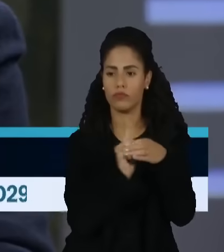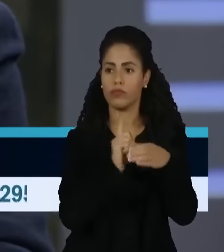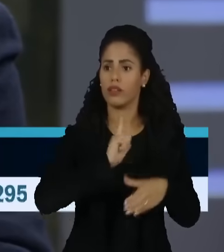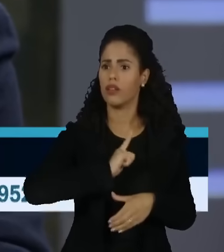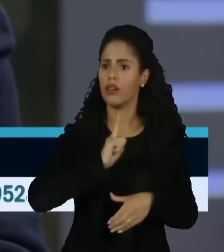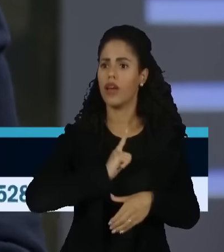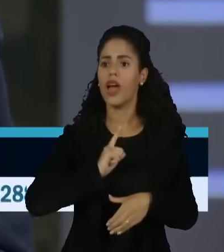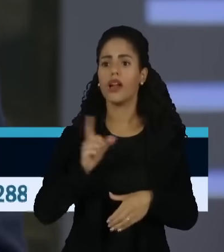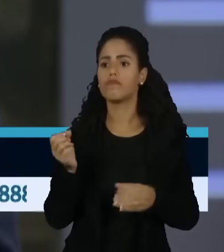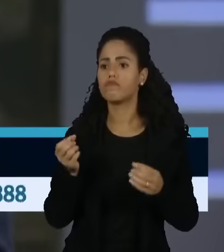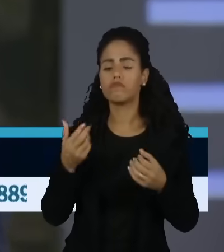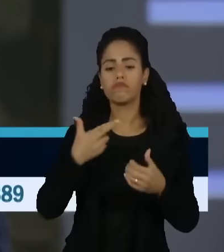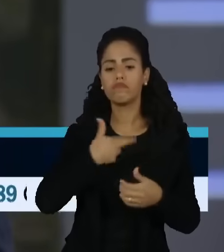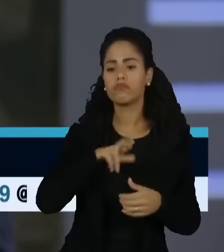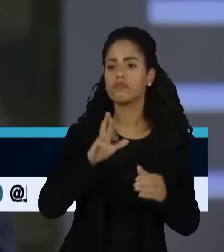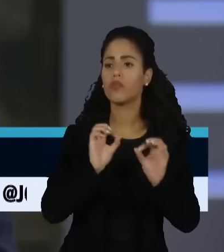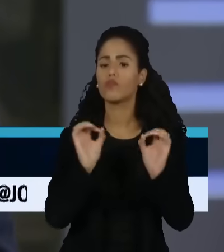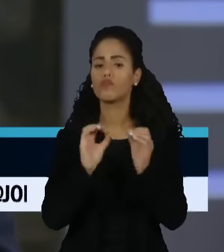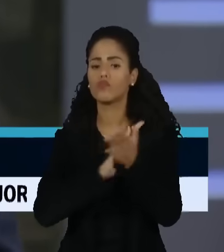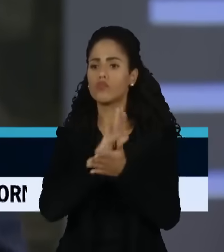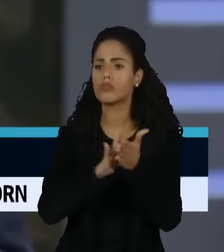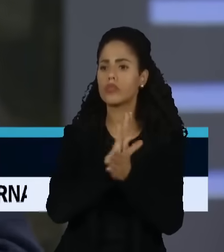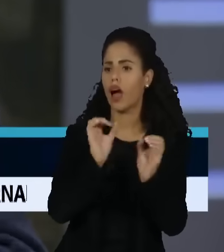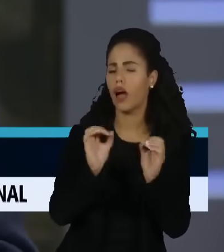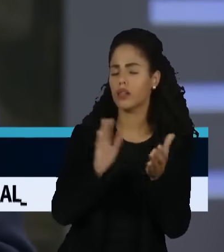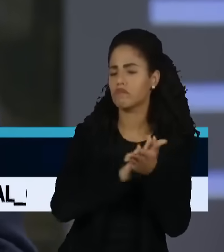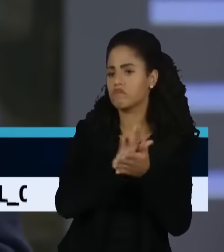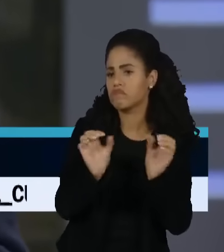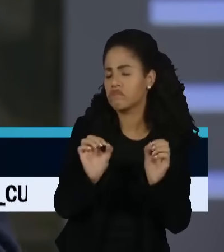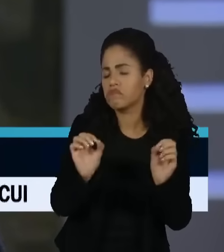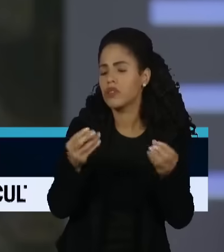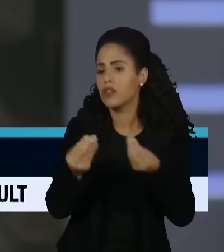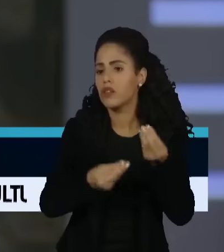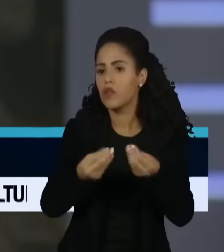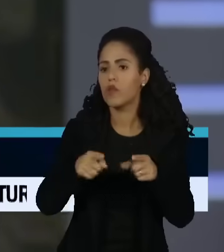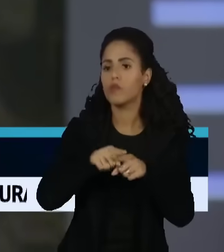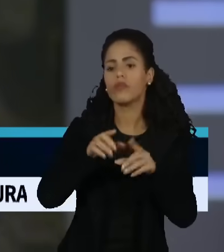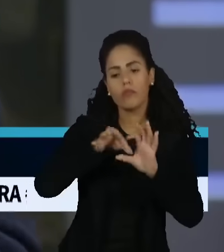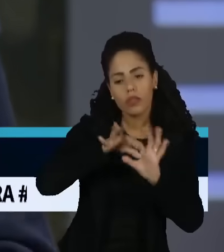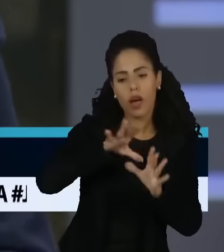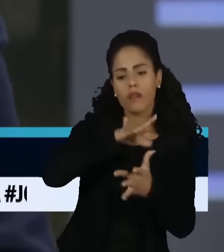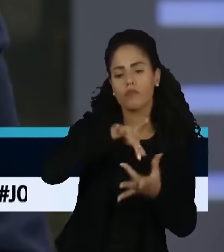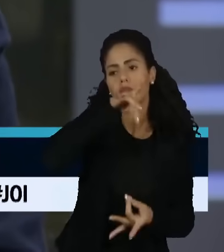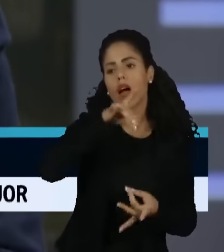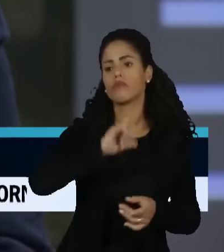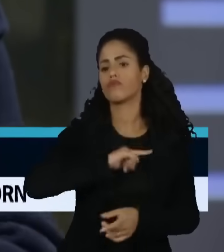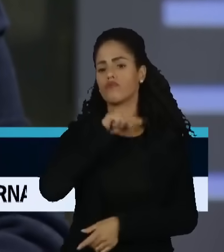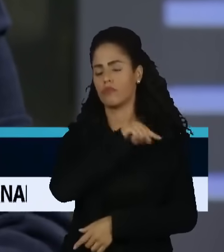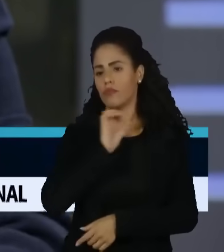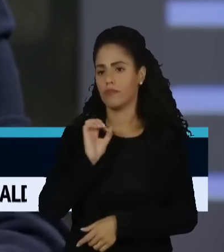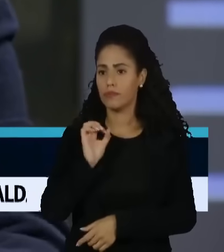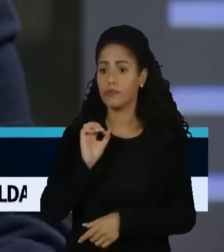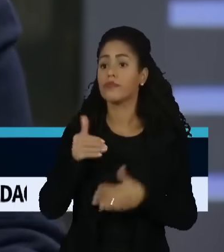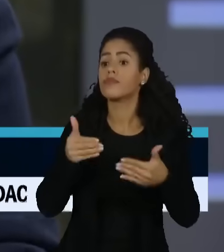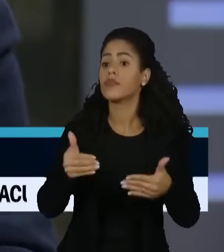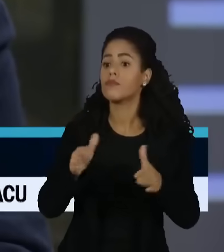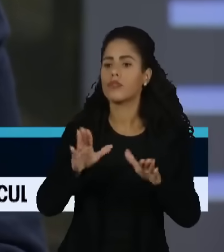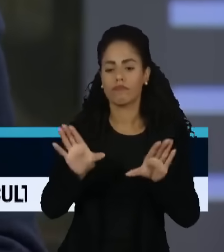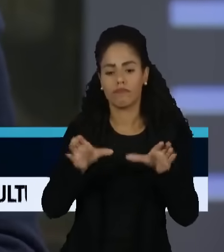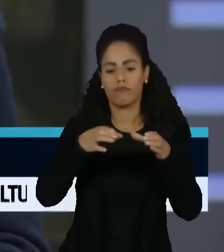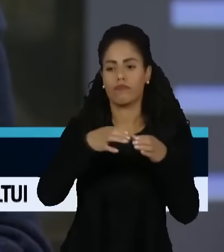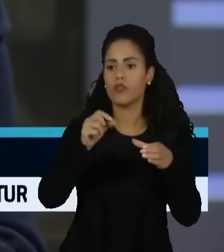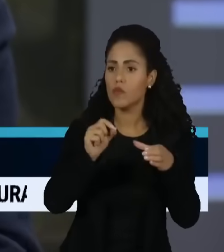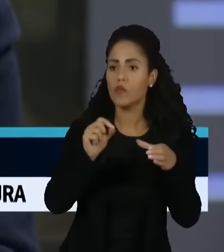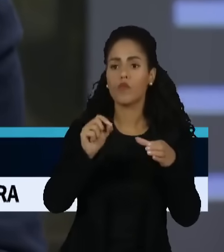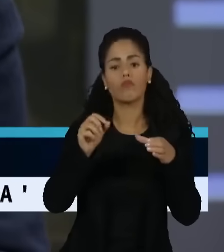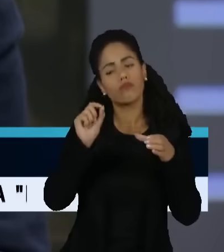fundamentalmente laicos, Al-Fatah, ou Al-Fatah, como quiserem, a Frente Democrática para a Libertação da Palestina, etc. Né? Eram grupos